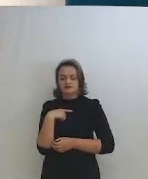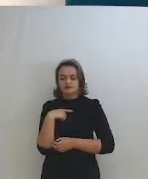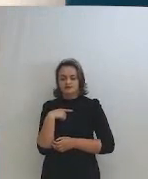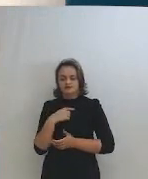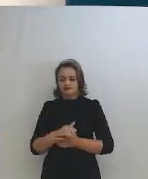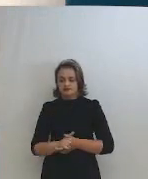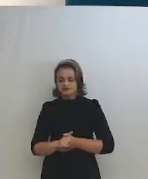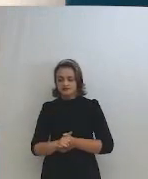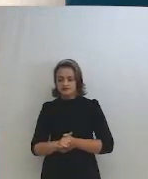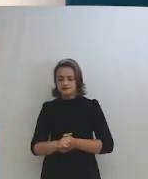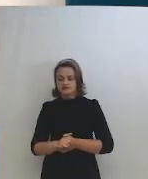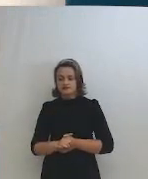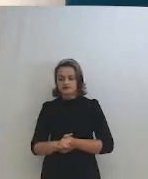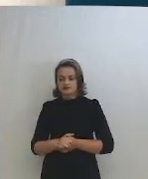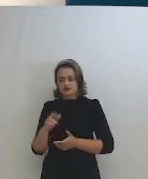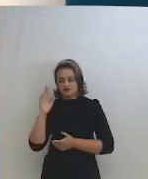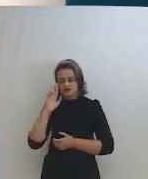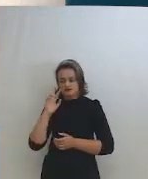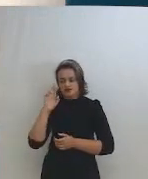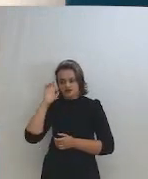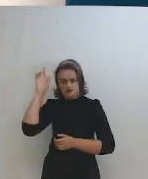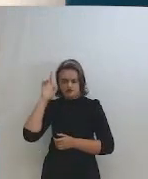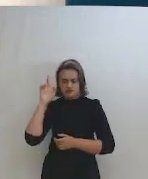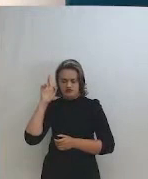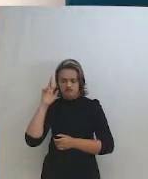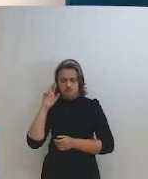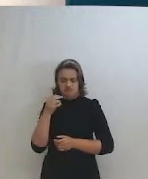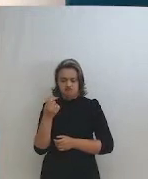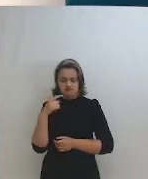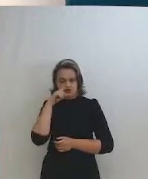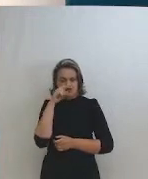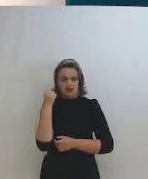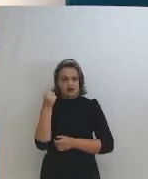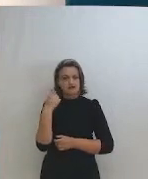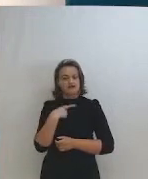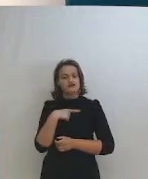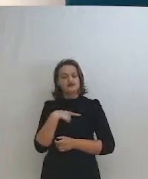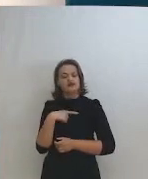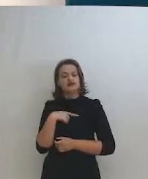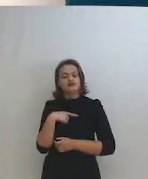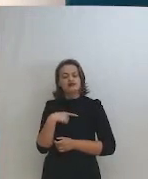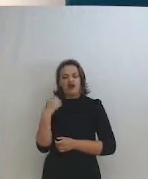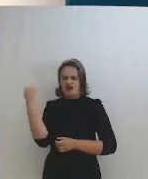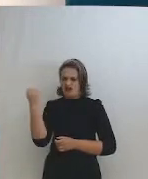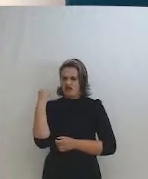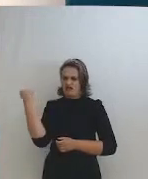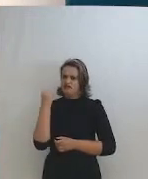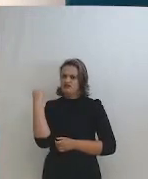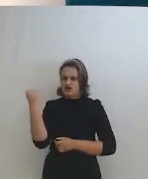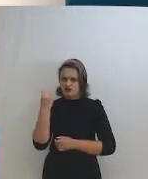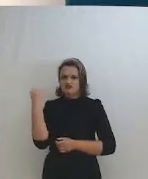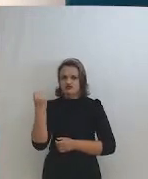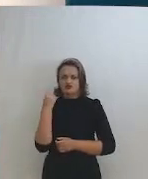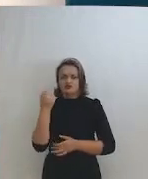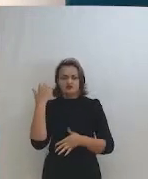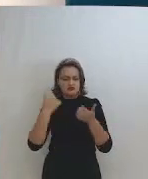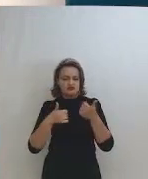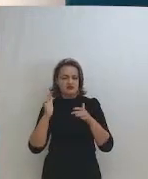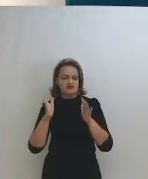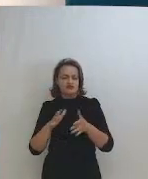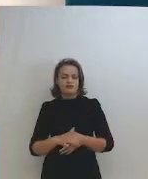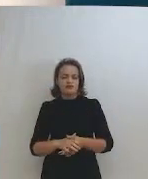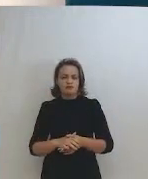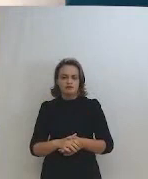agentes e gravidade concreta que está também manifesta. Por conta desses